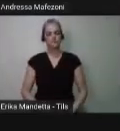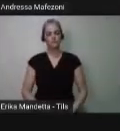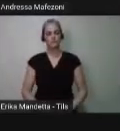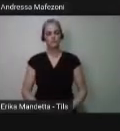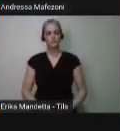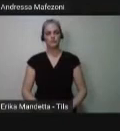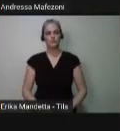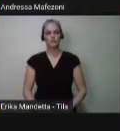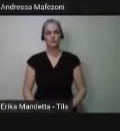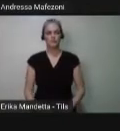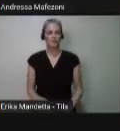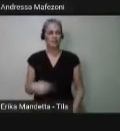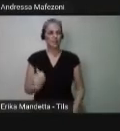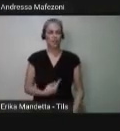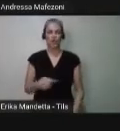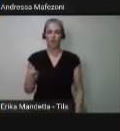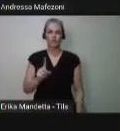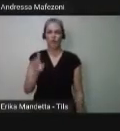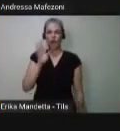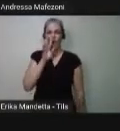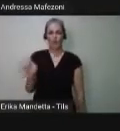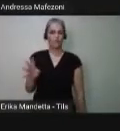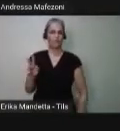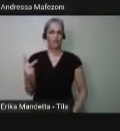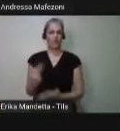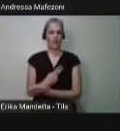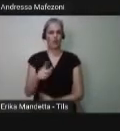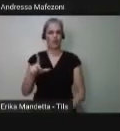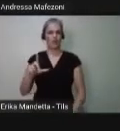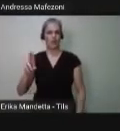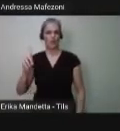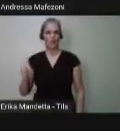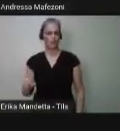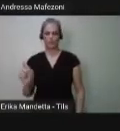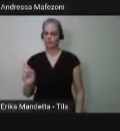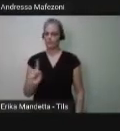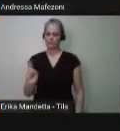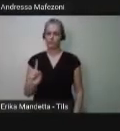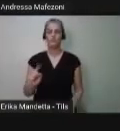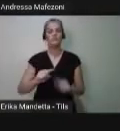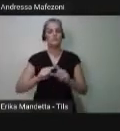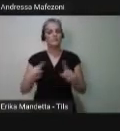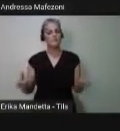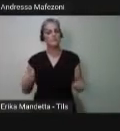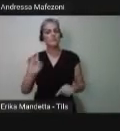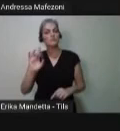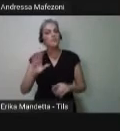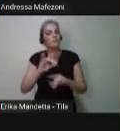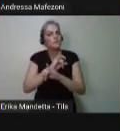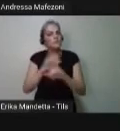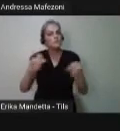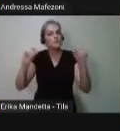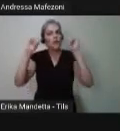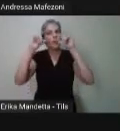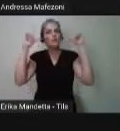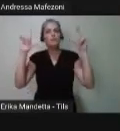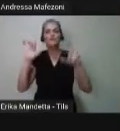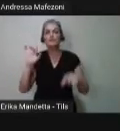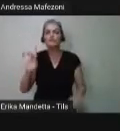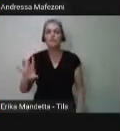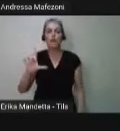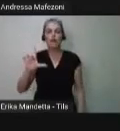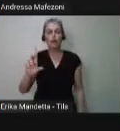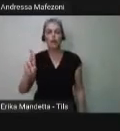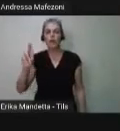o laudo médico, mas nós estamos reiterando que ele não vai ensinar, só o fato de ter o laudo médico, não